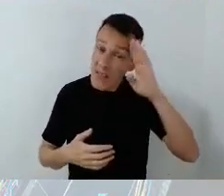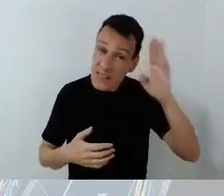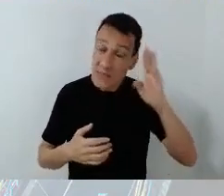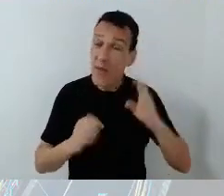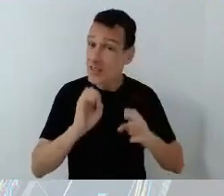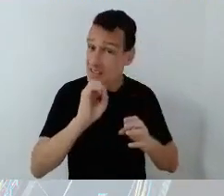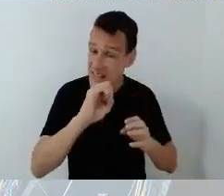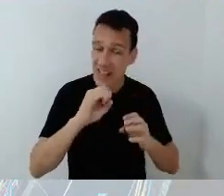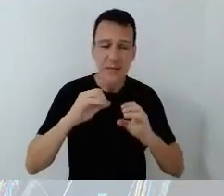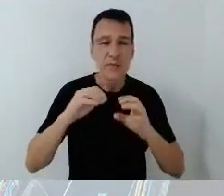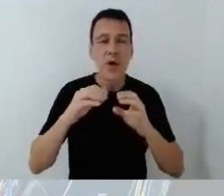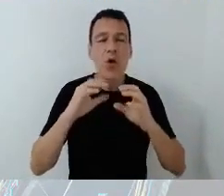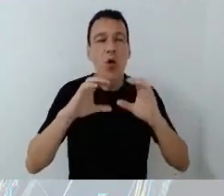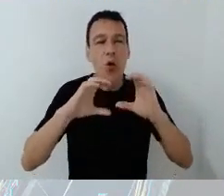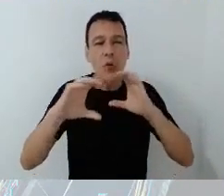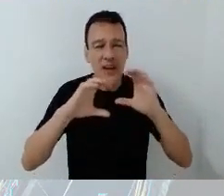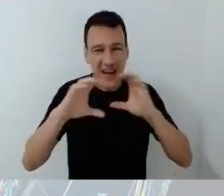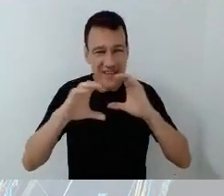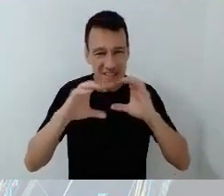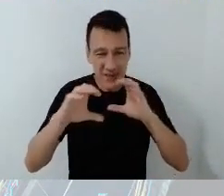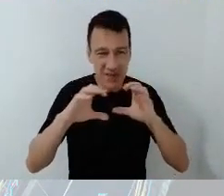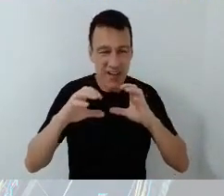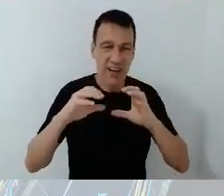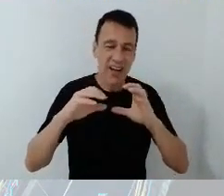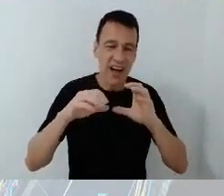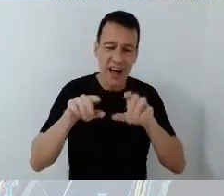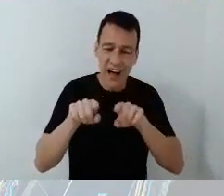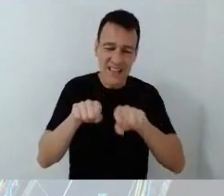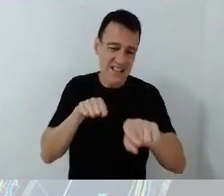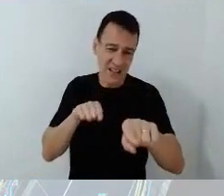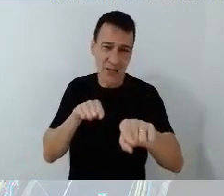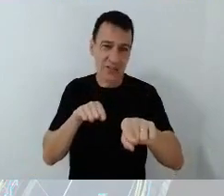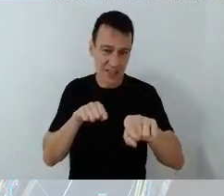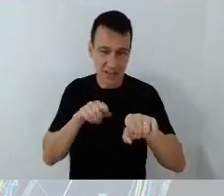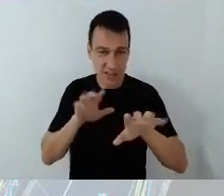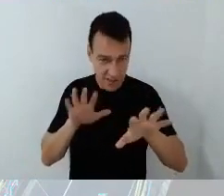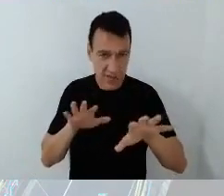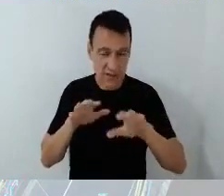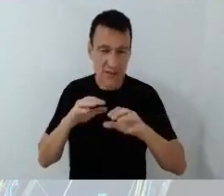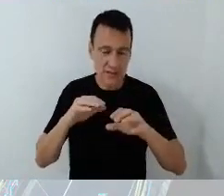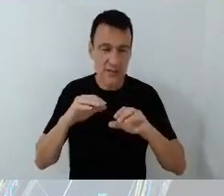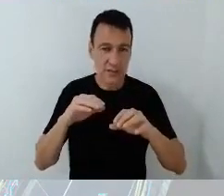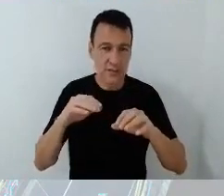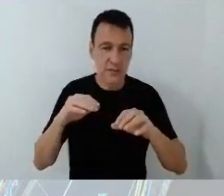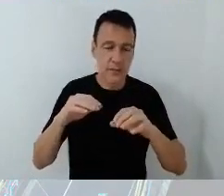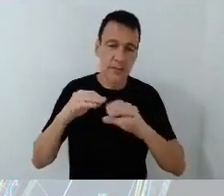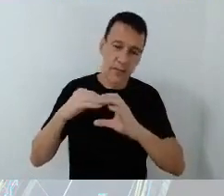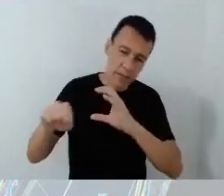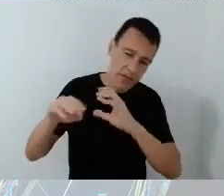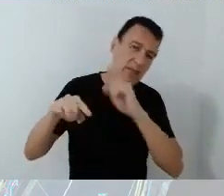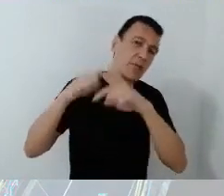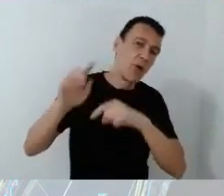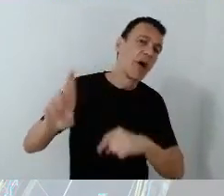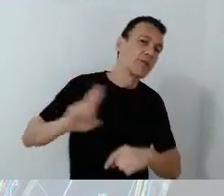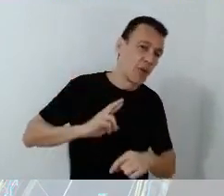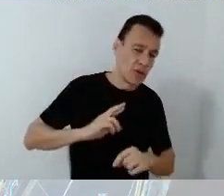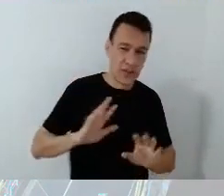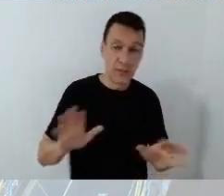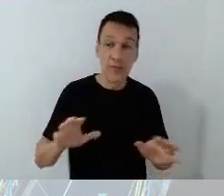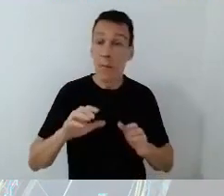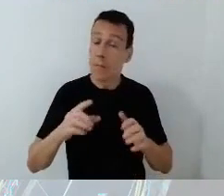mega, mega, master, blaster, extremamente importante. Parabéns aos que começam e-mails com o CTA. Faz uma